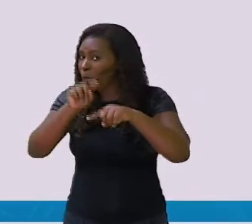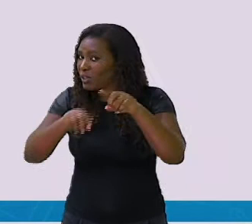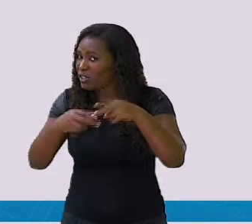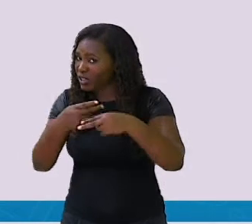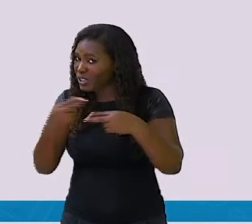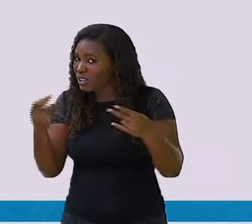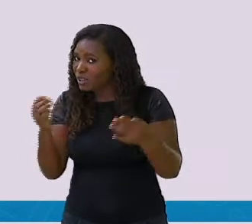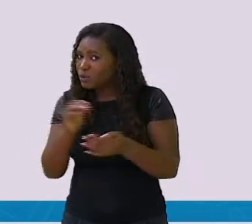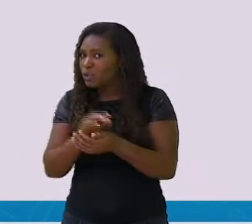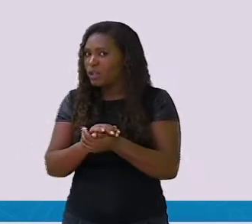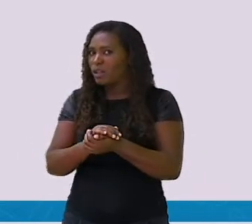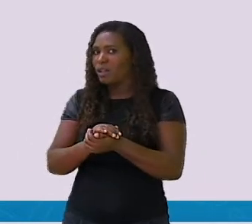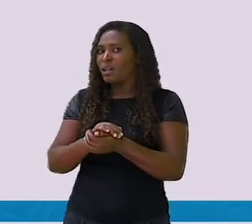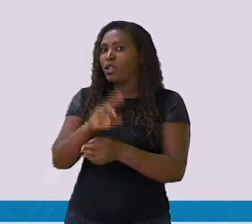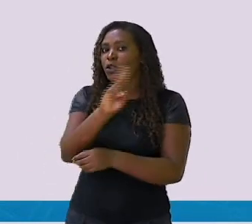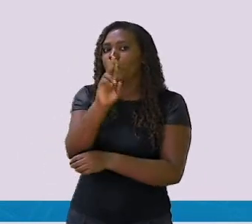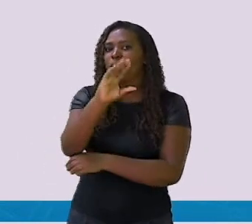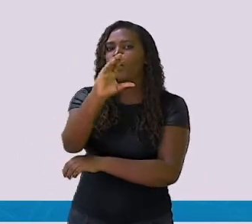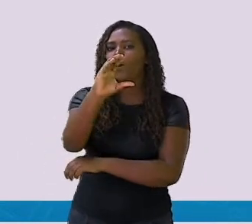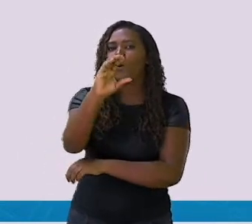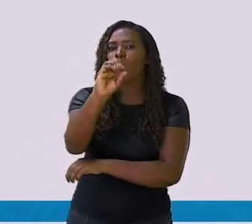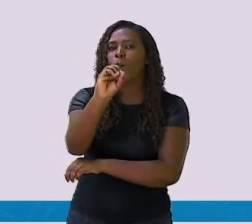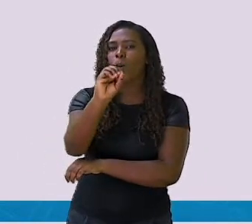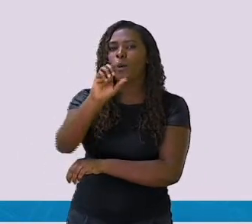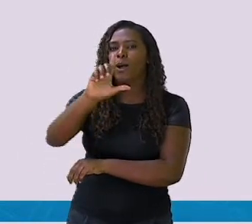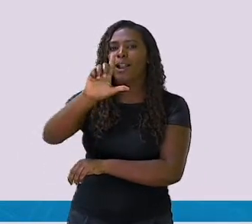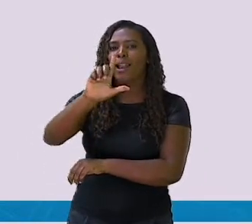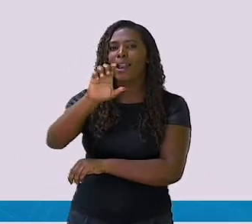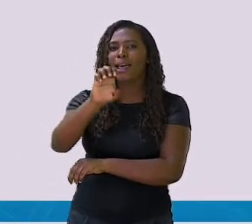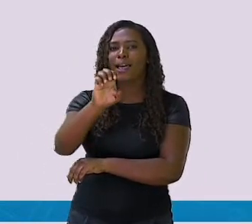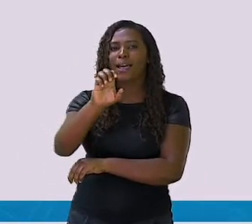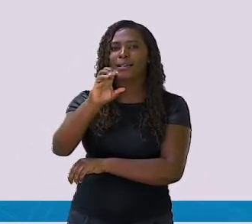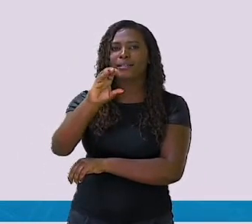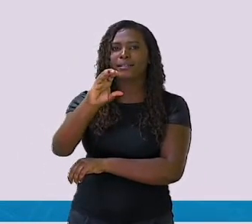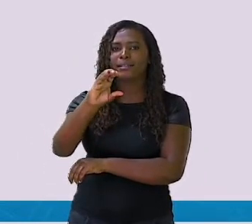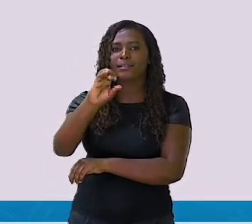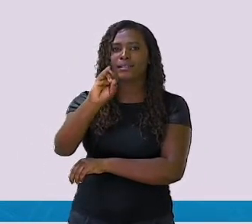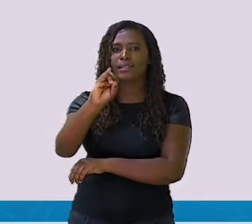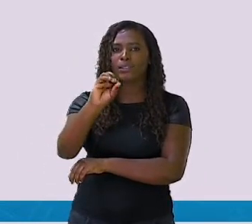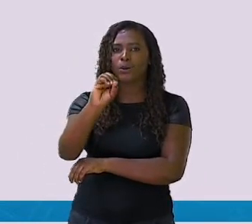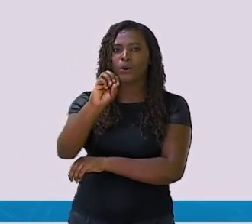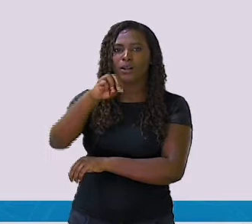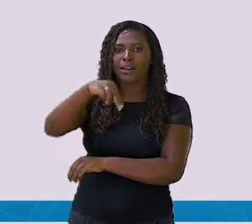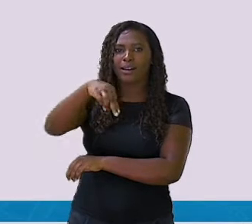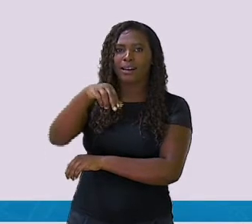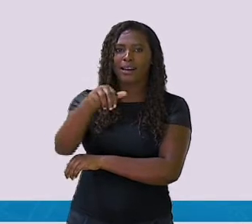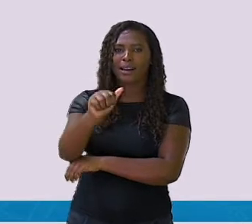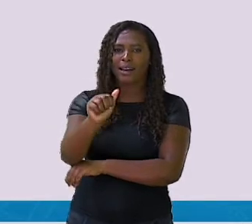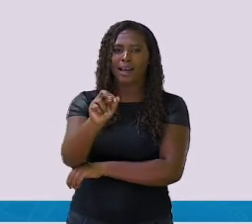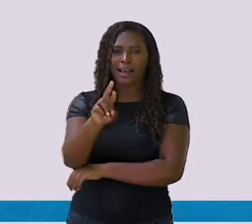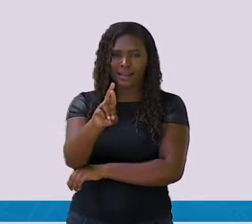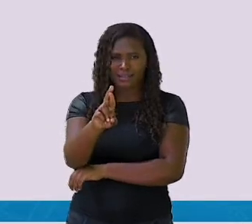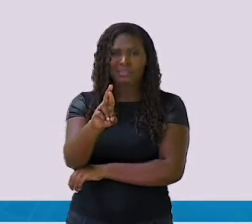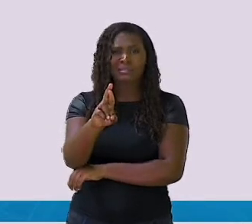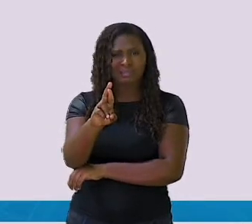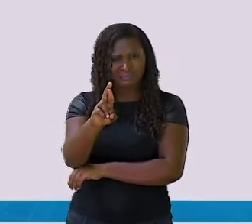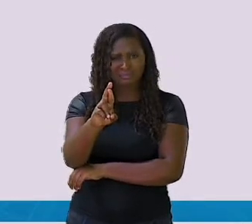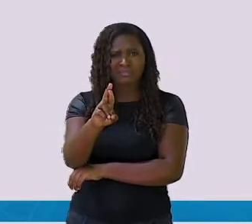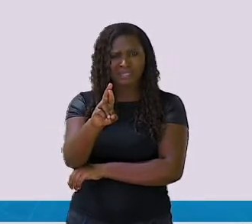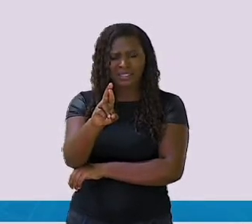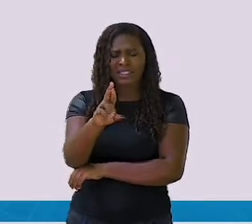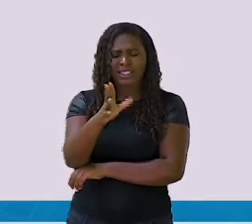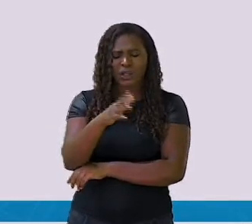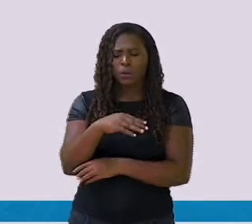cômodos, várias salas. E as pessoas que gostavam de estudar, de ler livros, eles começavam a fazer